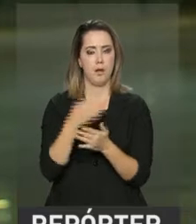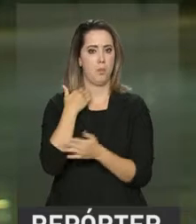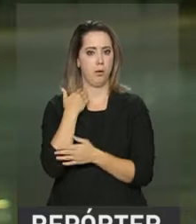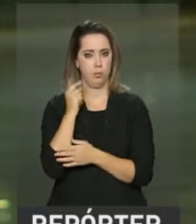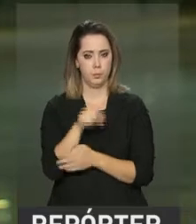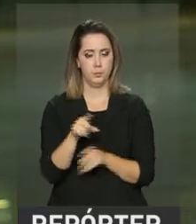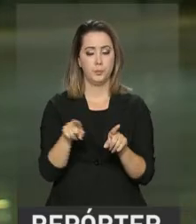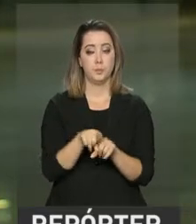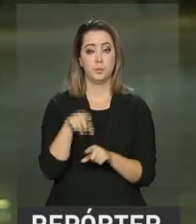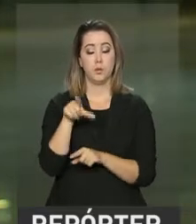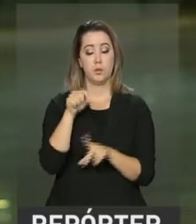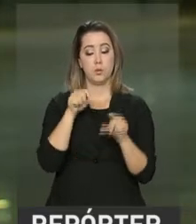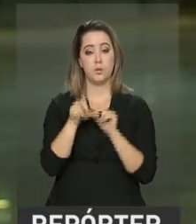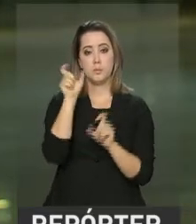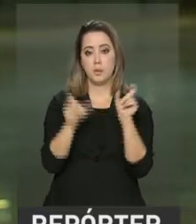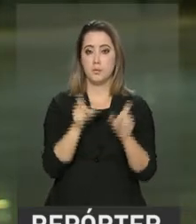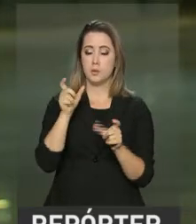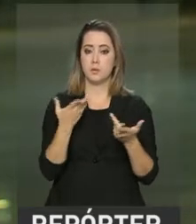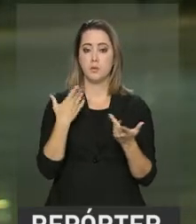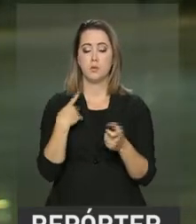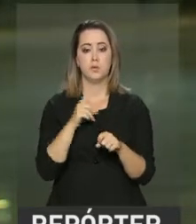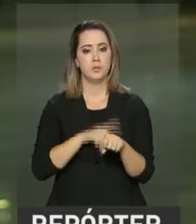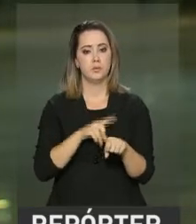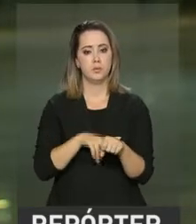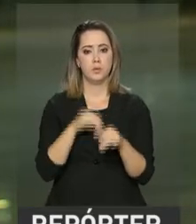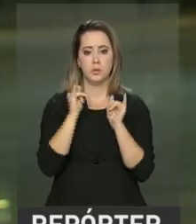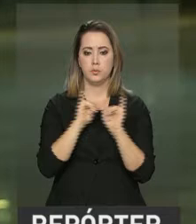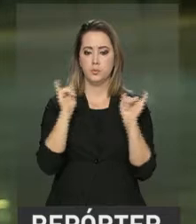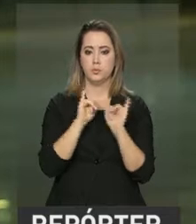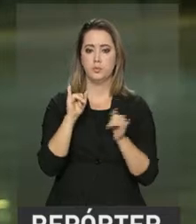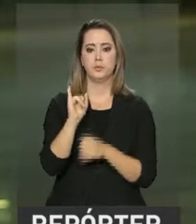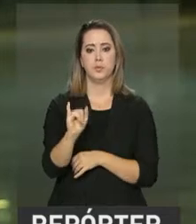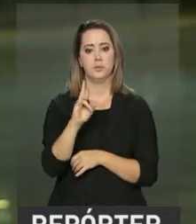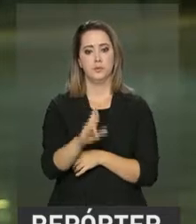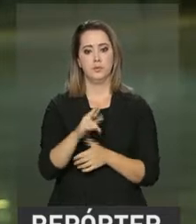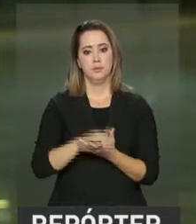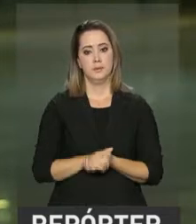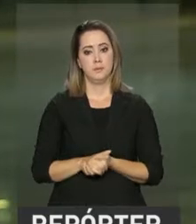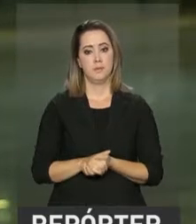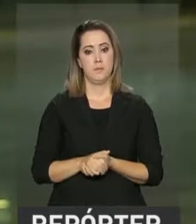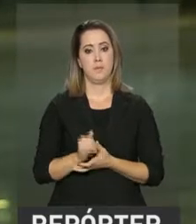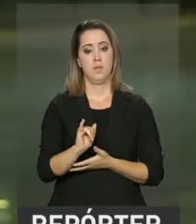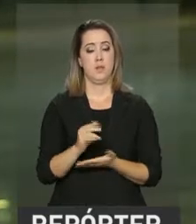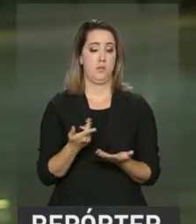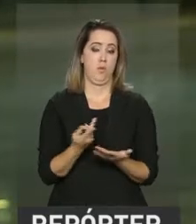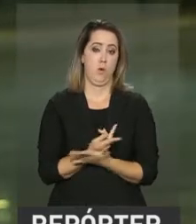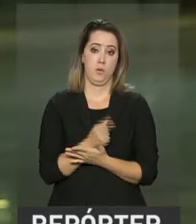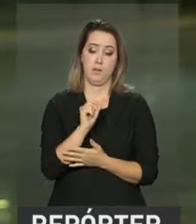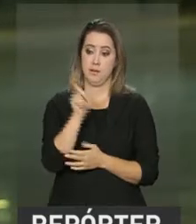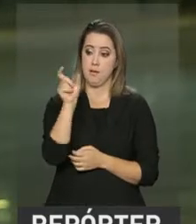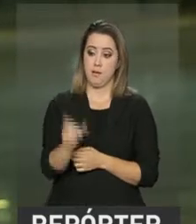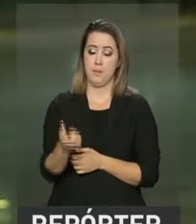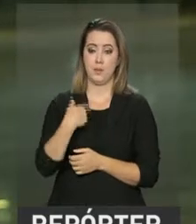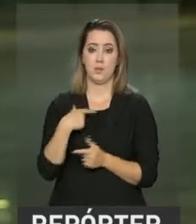bancárias indicadas pelos contribuintes na hora da declaração do imposto de renda. Caso isso não ocorra e os